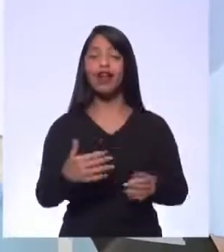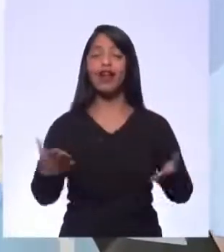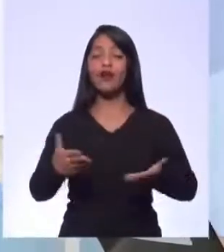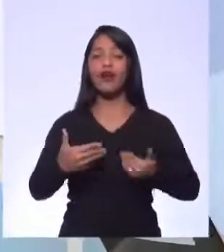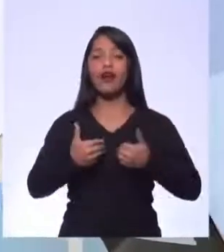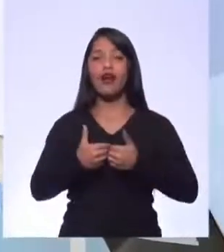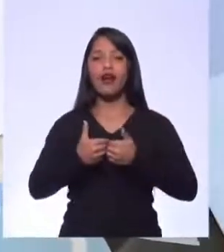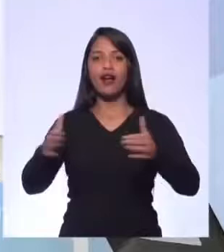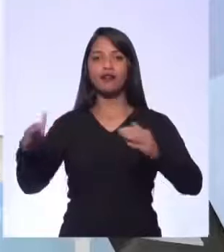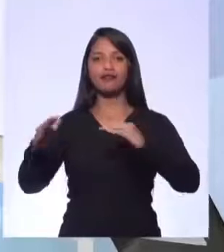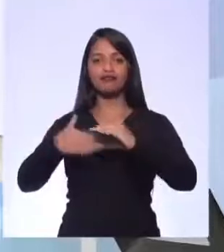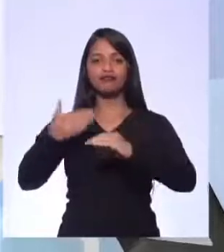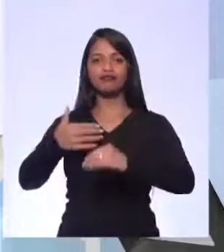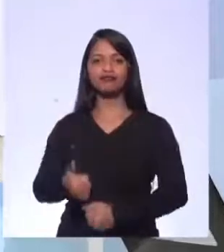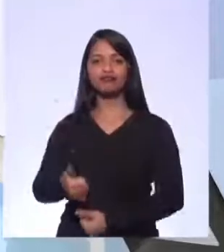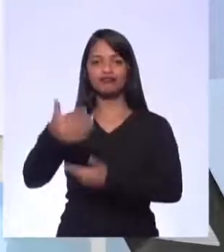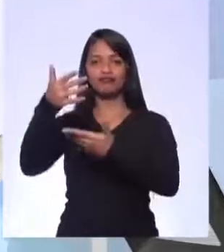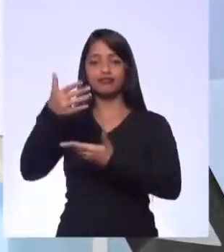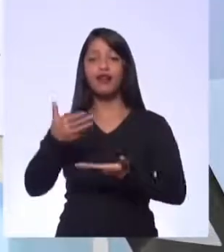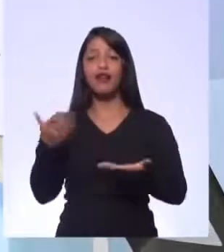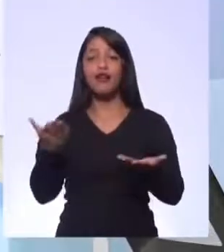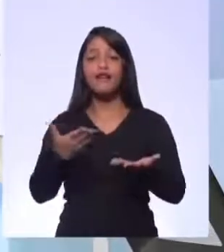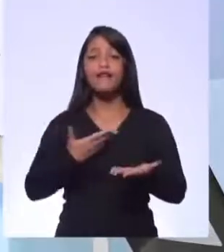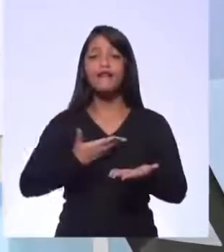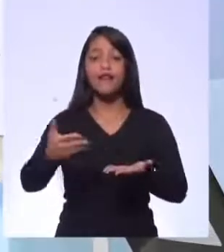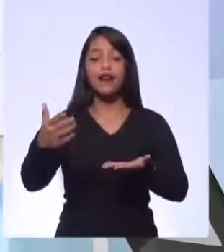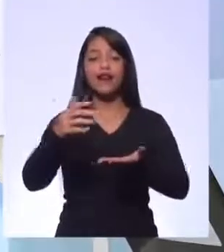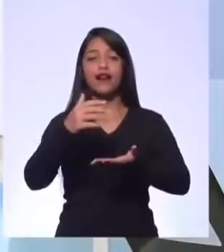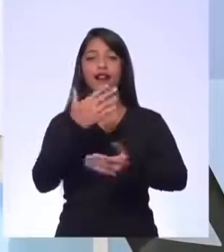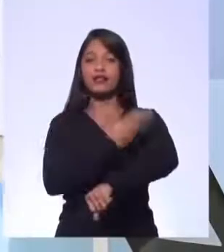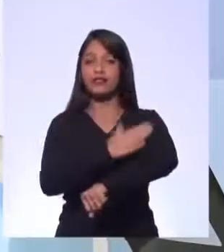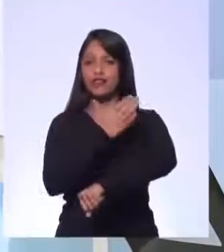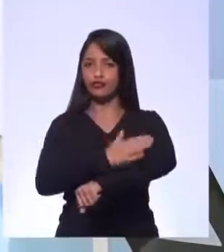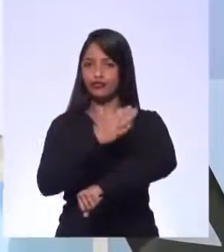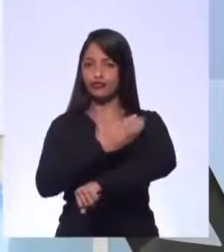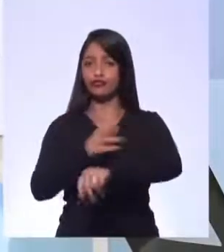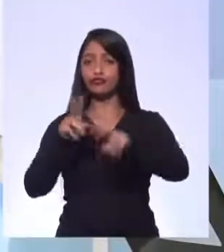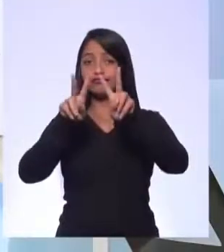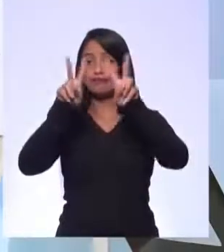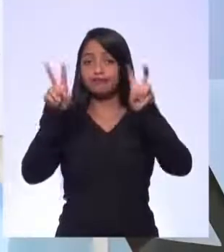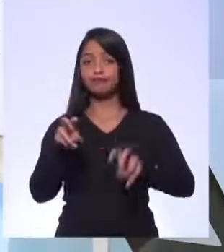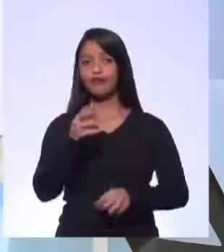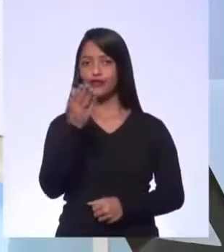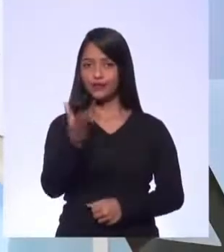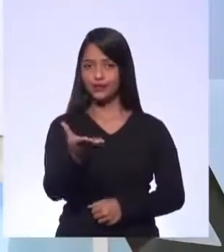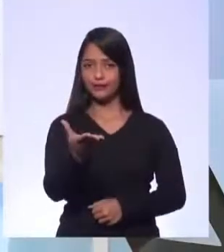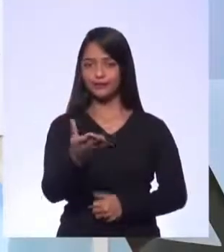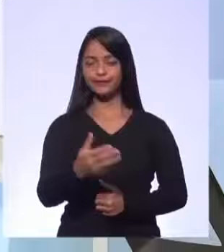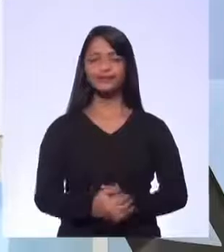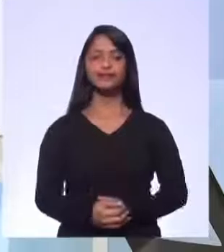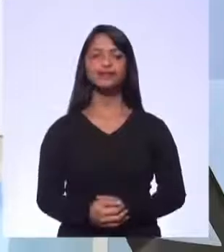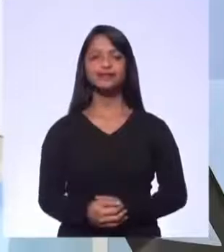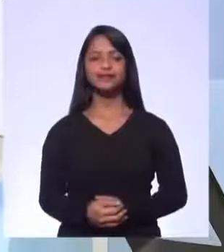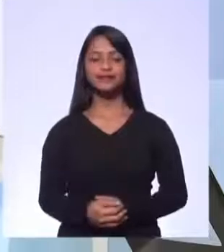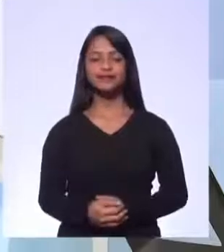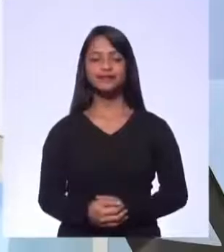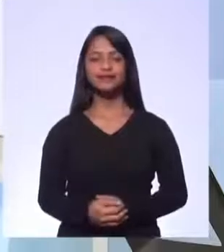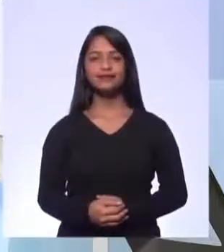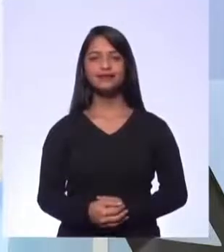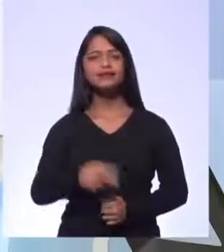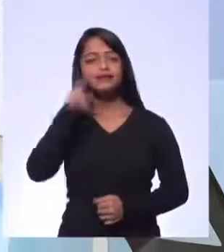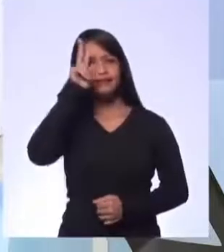chat e nós vamos fazer um exercício. It's about you, é sobre você, ok? Façam como na